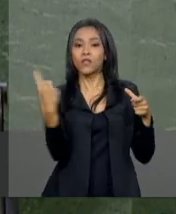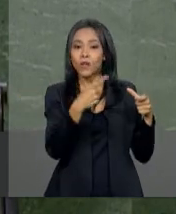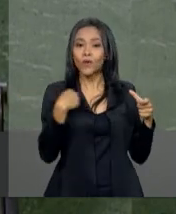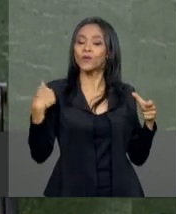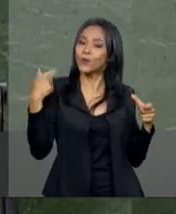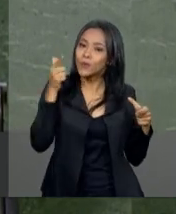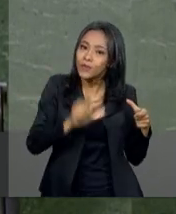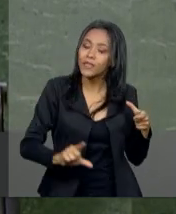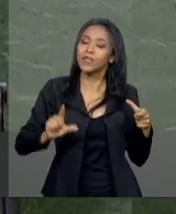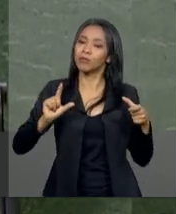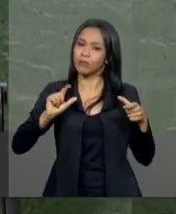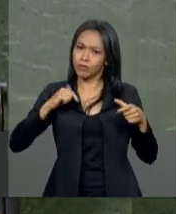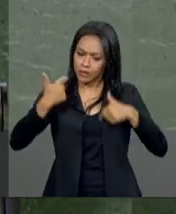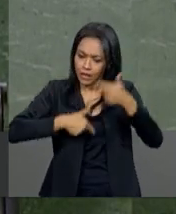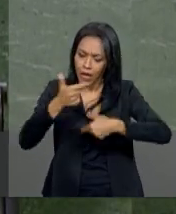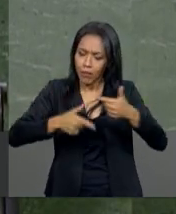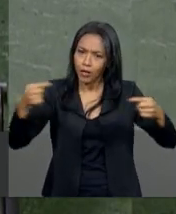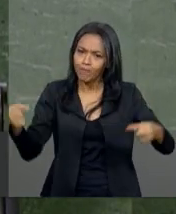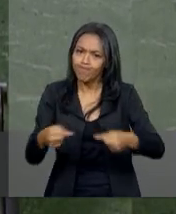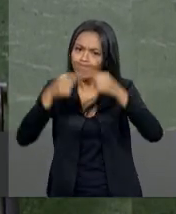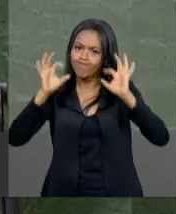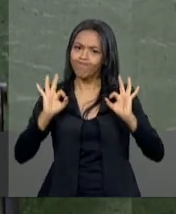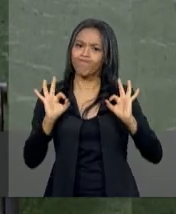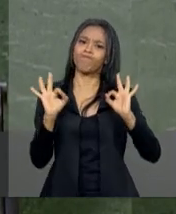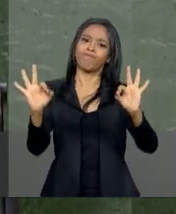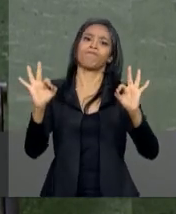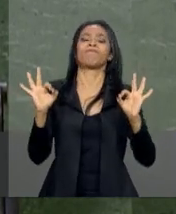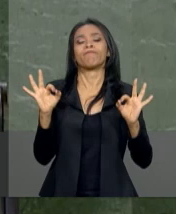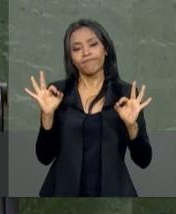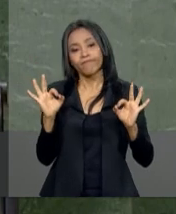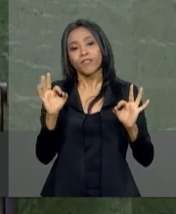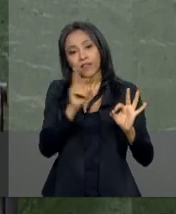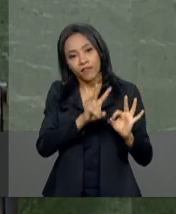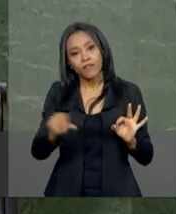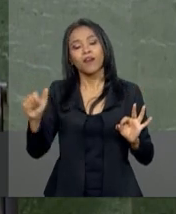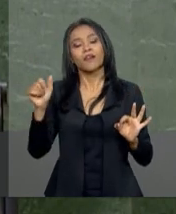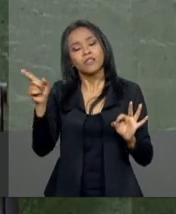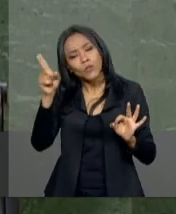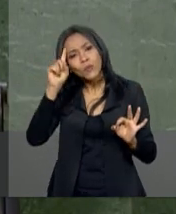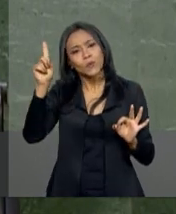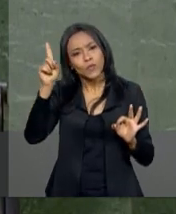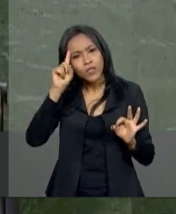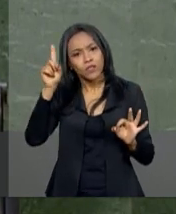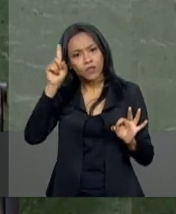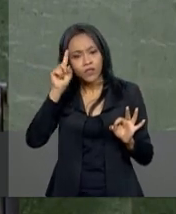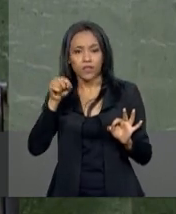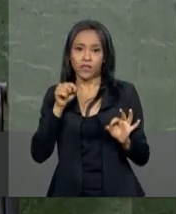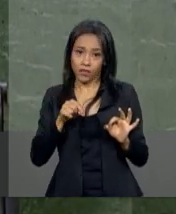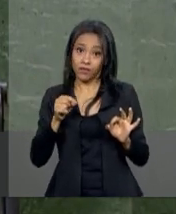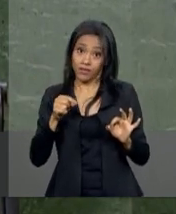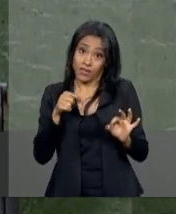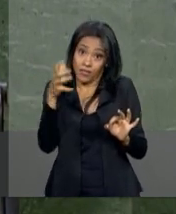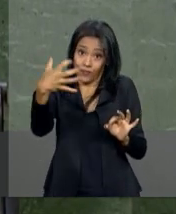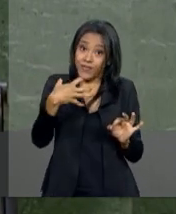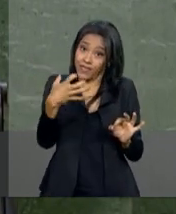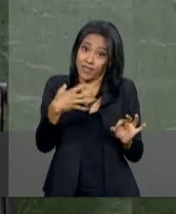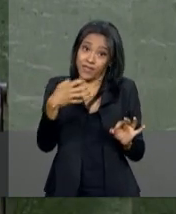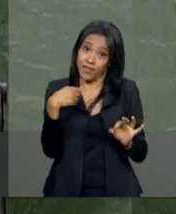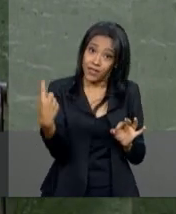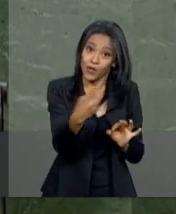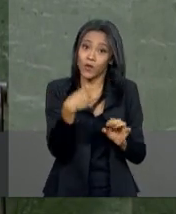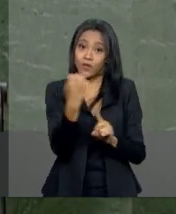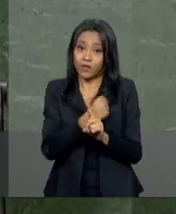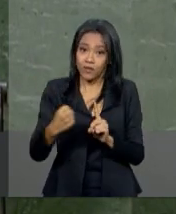concretos o impacto direto para o dia a dia de nossas sociedades